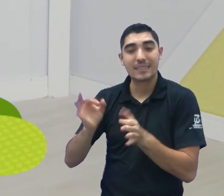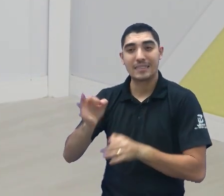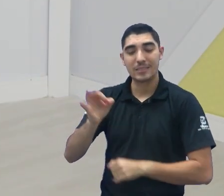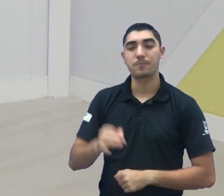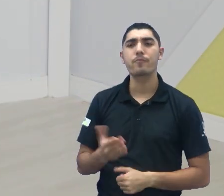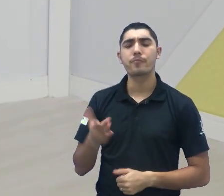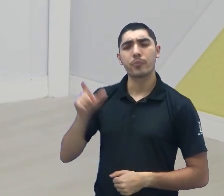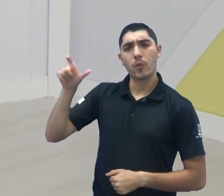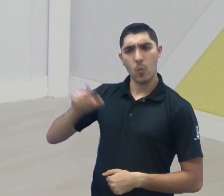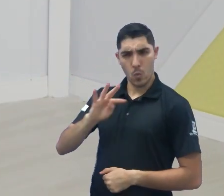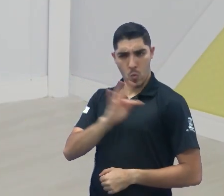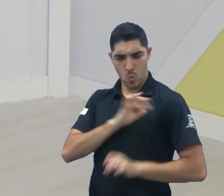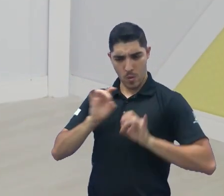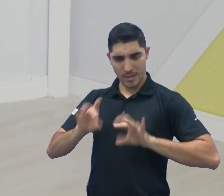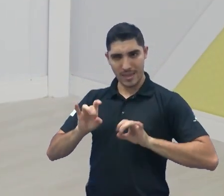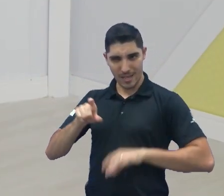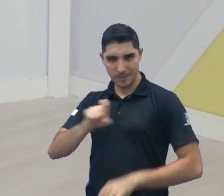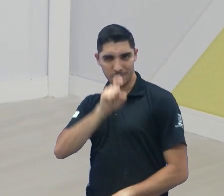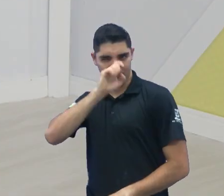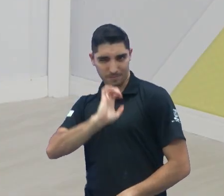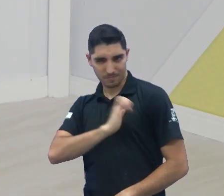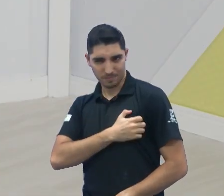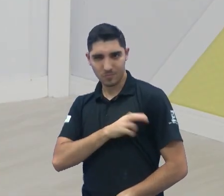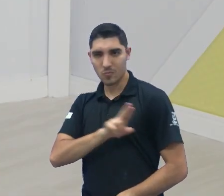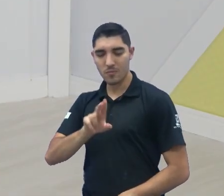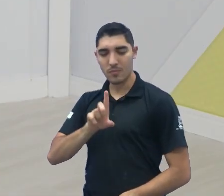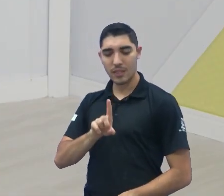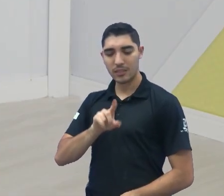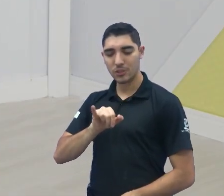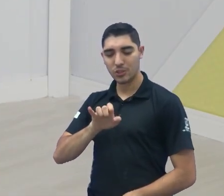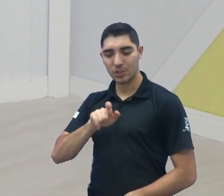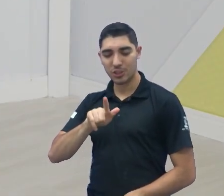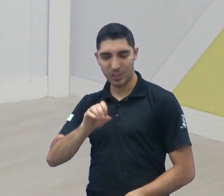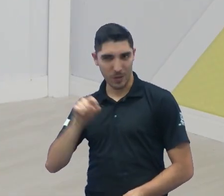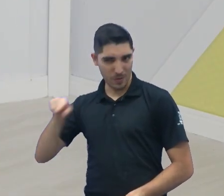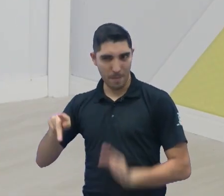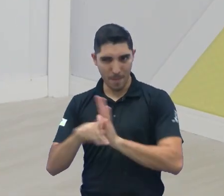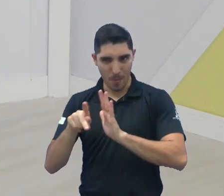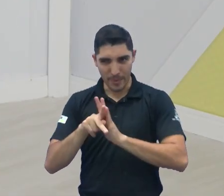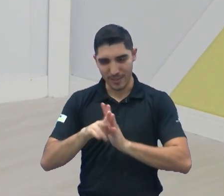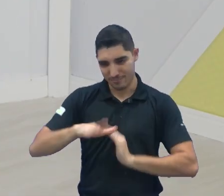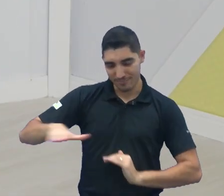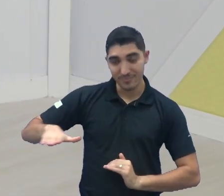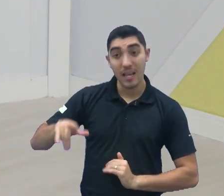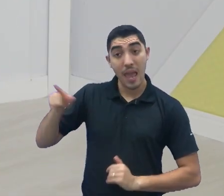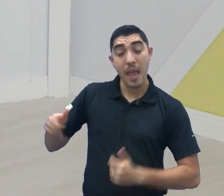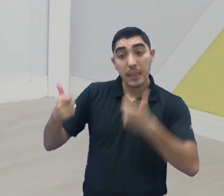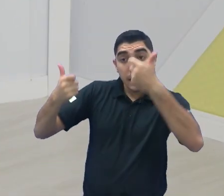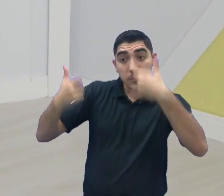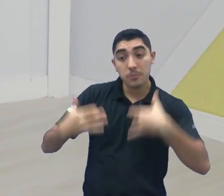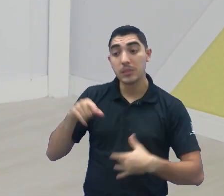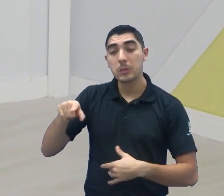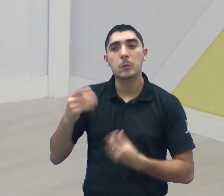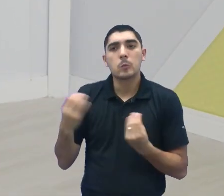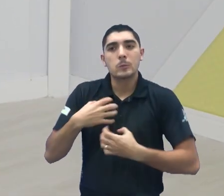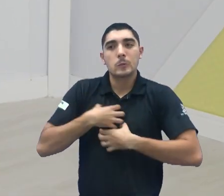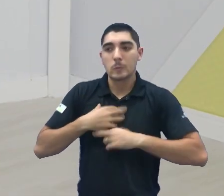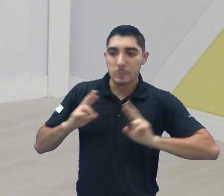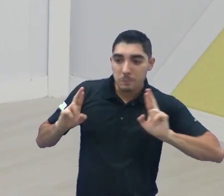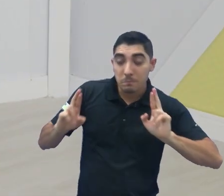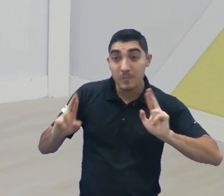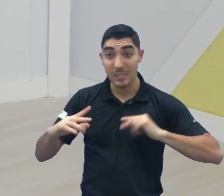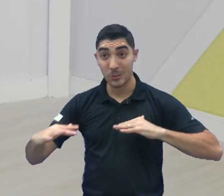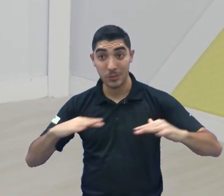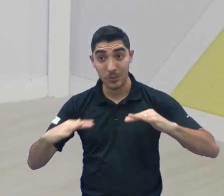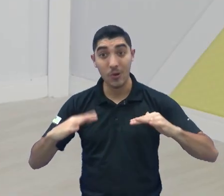técnico do São José na Copinha, o Diego Daniel, ele fala aqui no Hora do Esporte sobre a expectativa e a preparação da sua equipe para encarar o